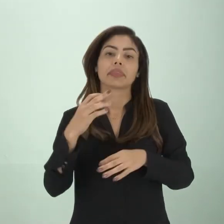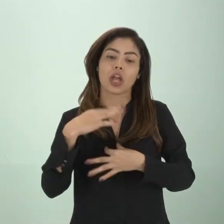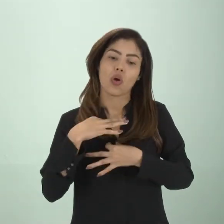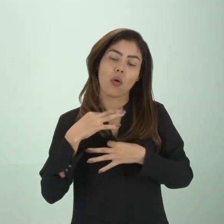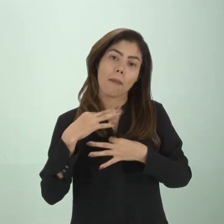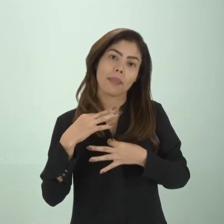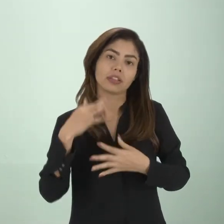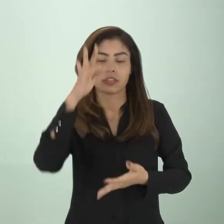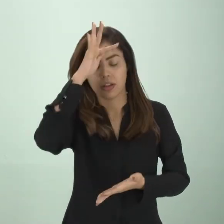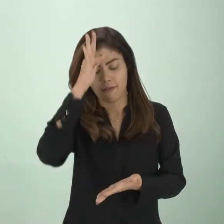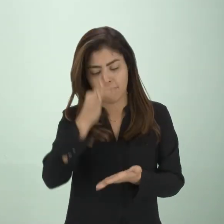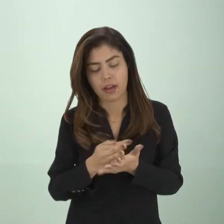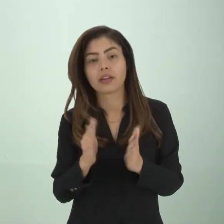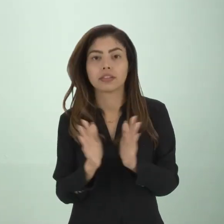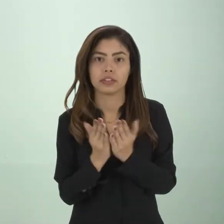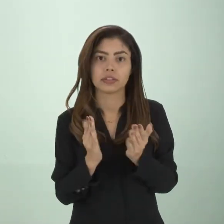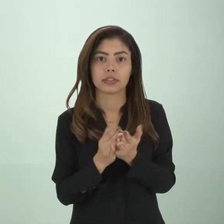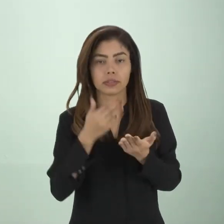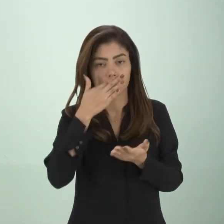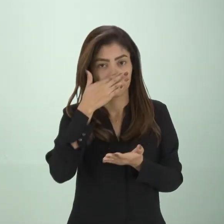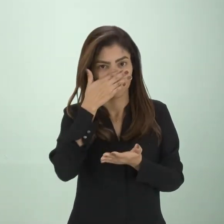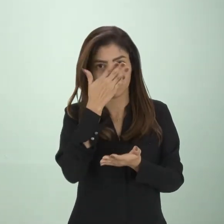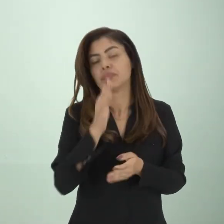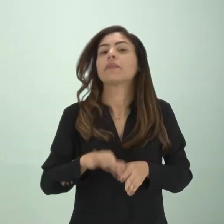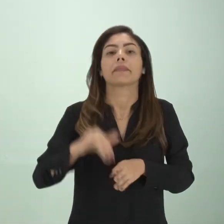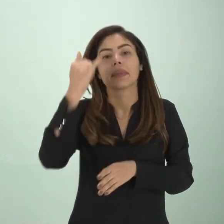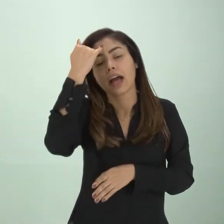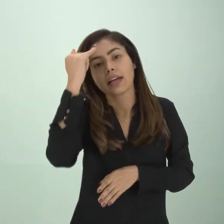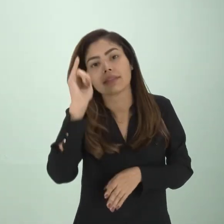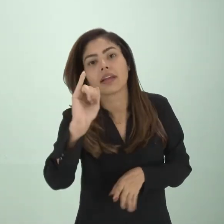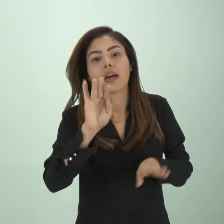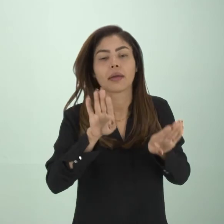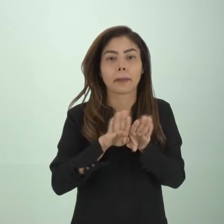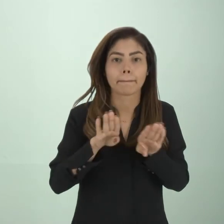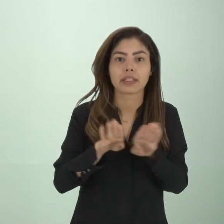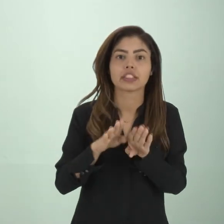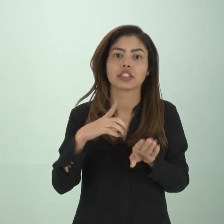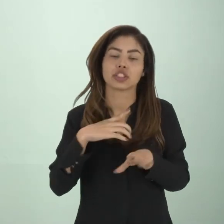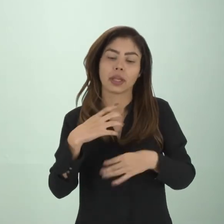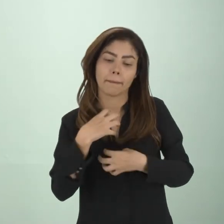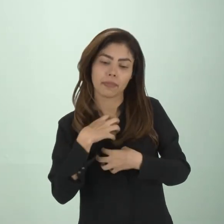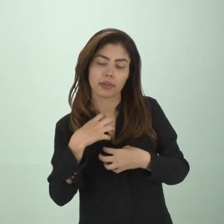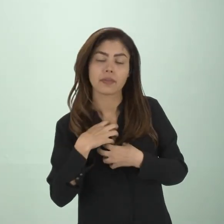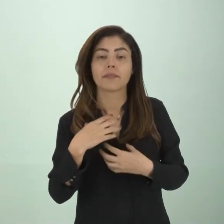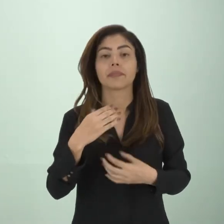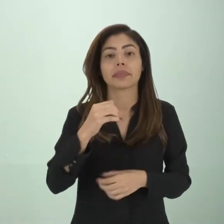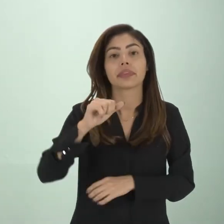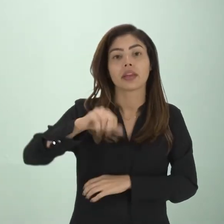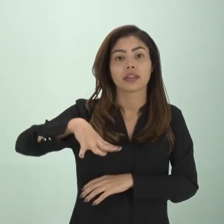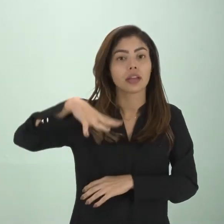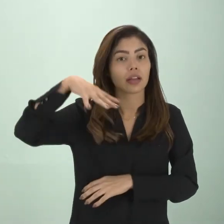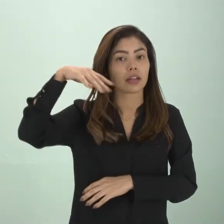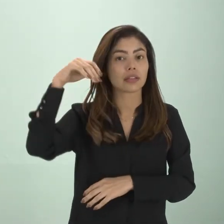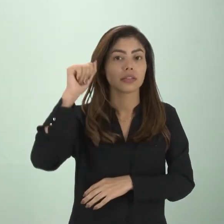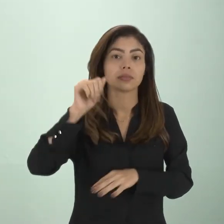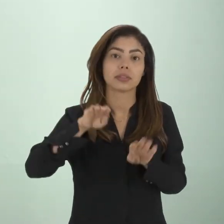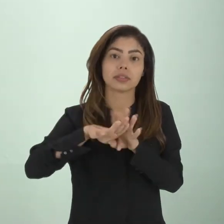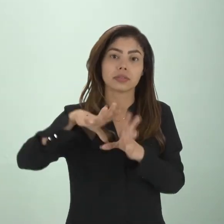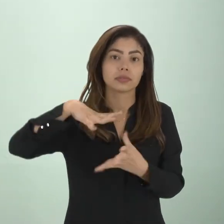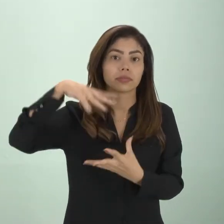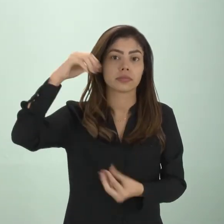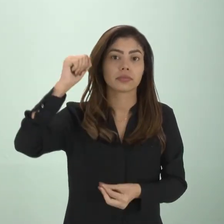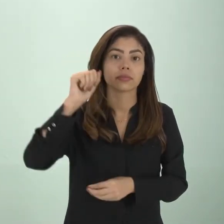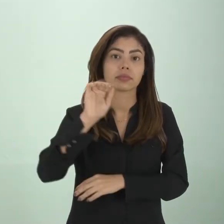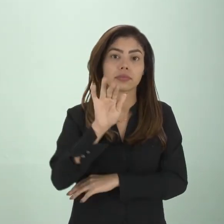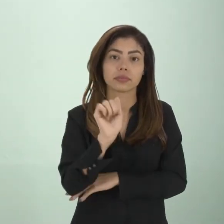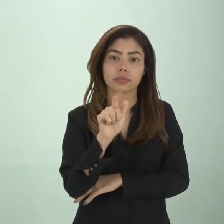roupagem da fé cristã. Por exemplo, aquela ideia de depuração da alma do filósofo Platão, ela é